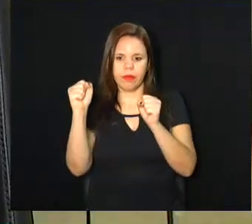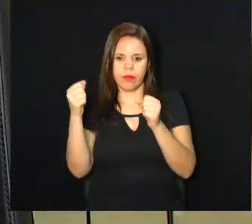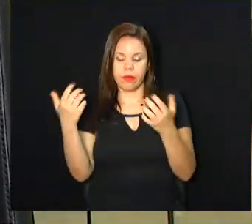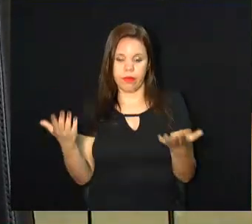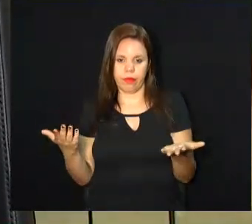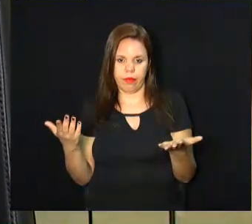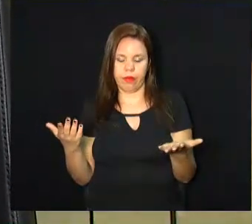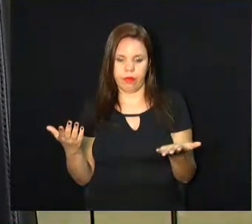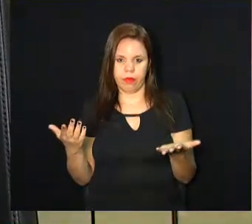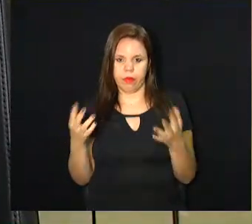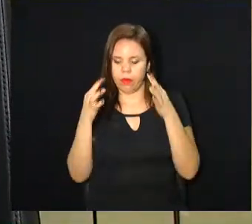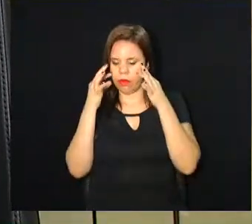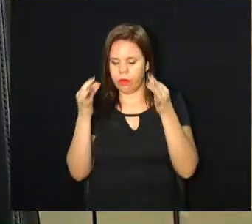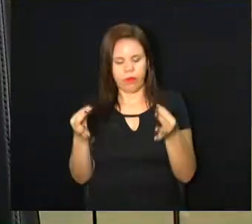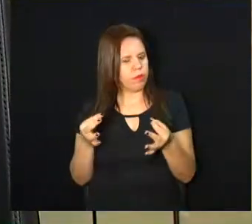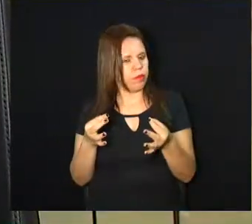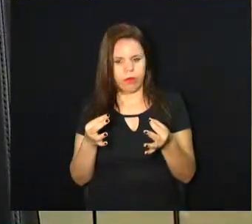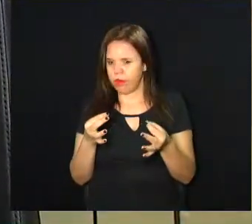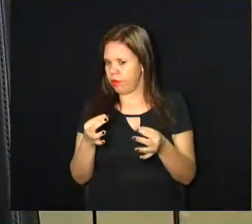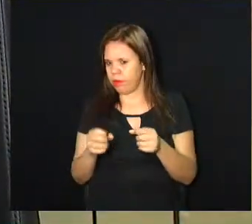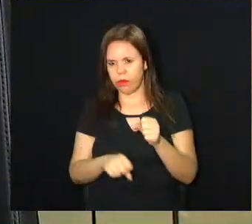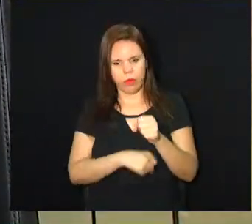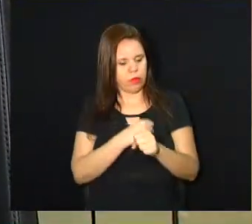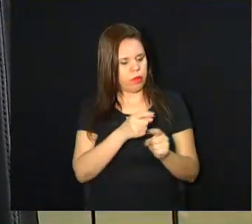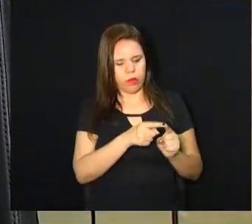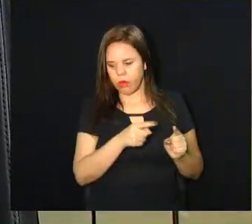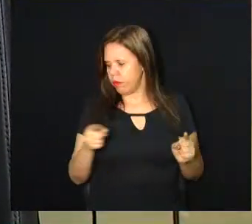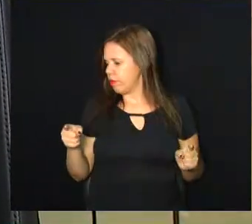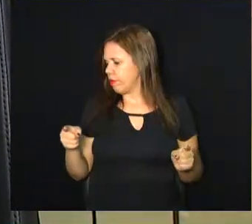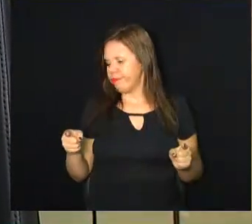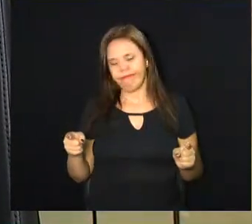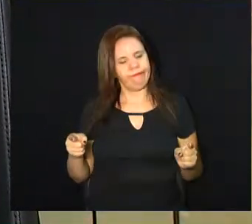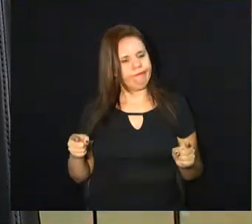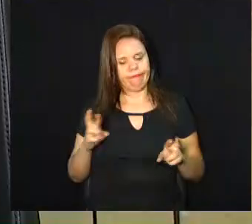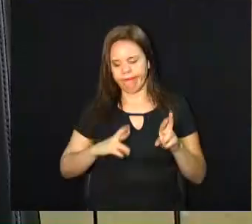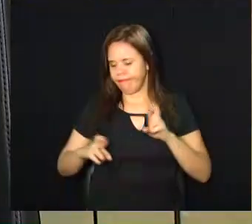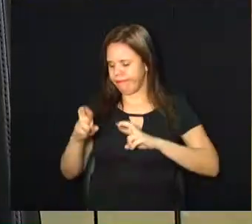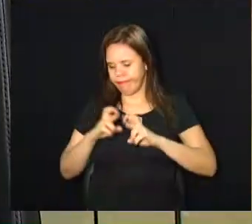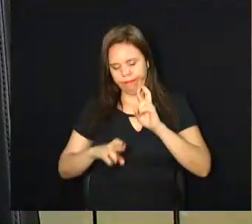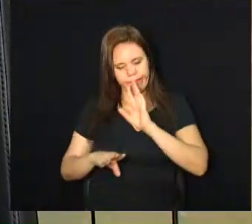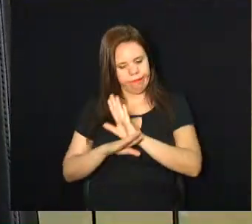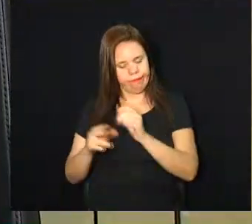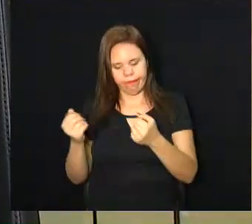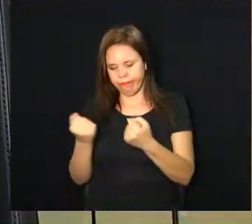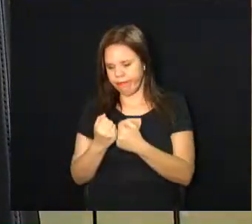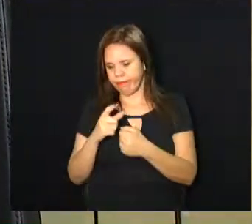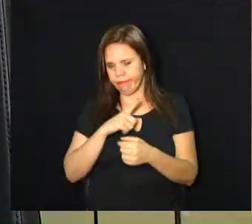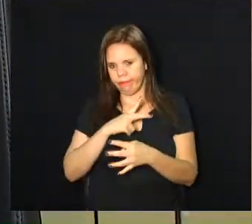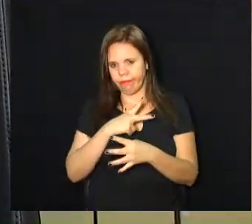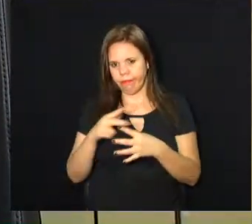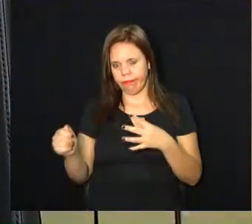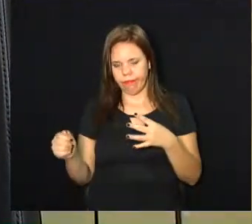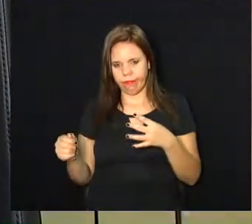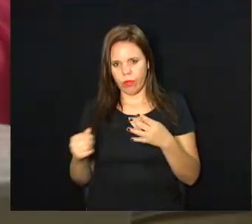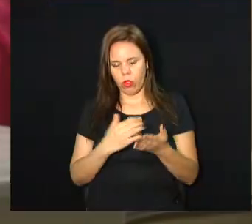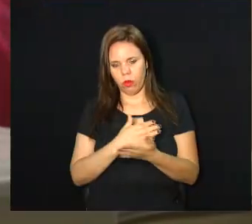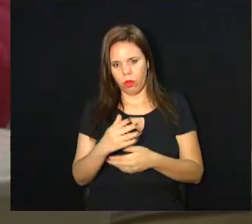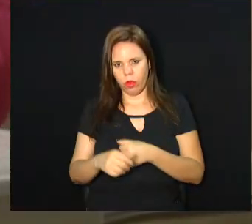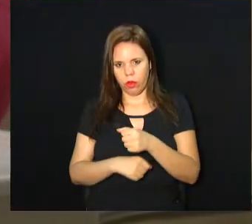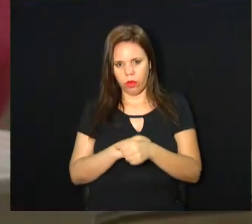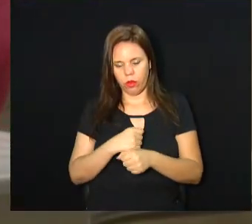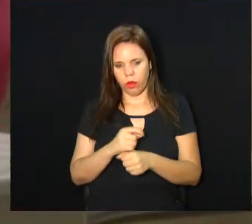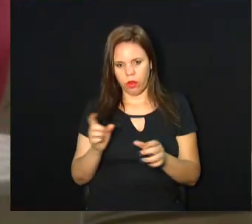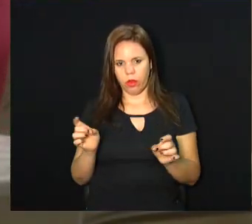ele não foi olhado. O ano todo ele não foi olhado, porque para se ter uma recuperação, a gente começa o ano no início do